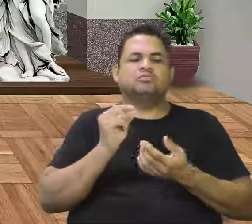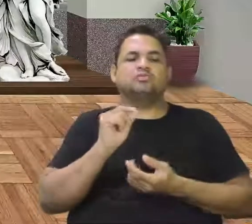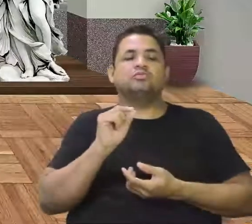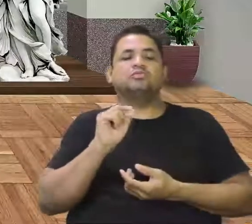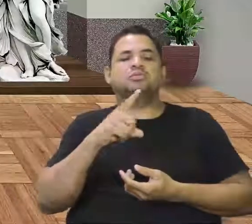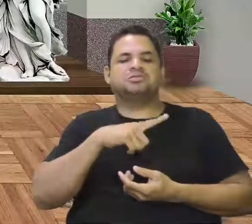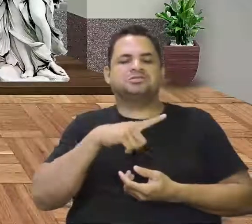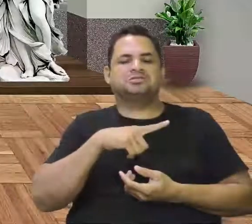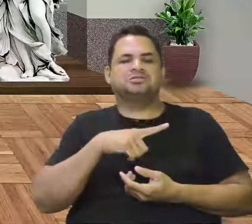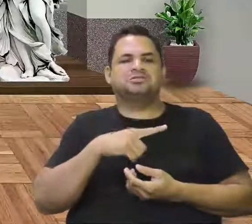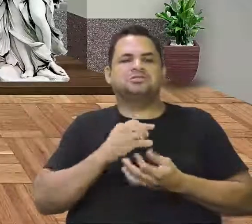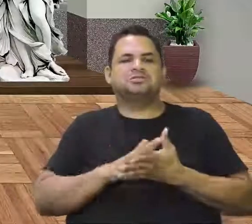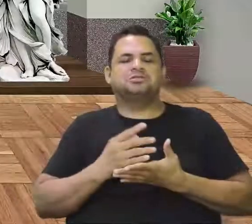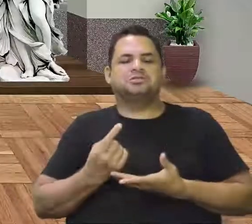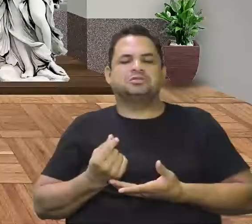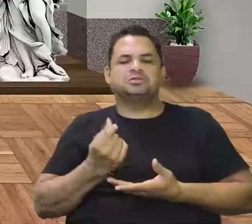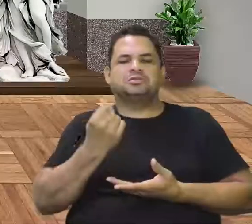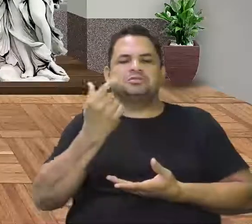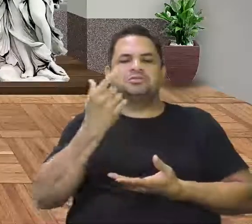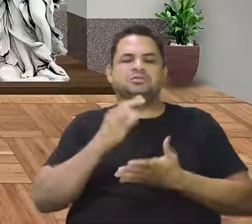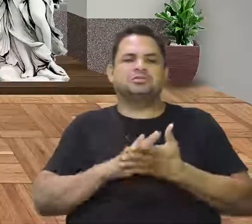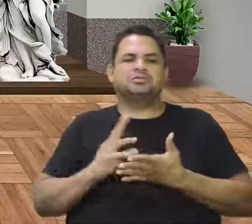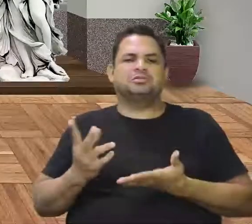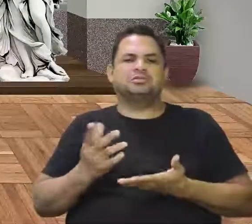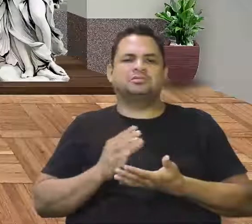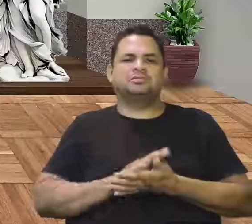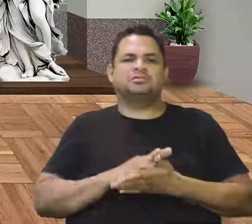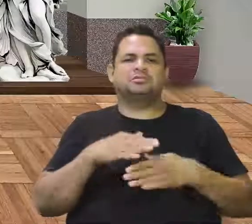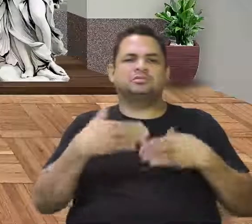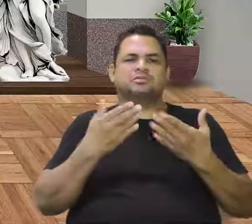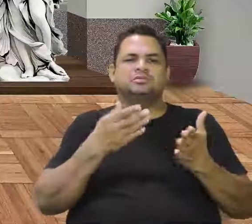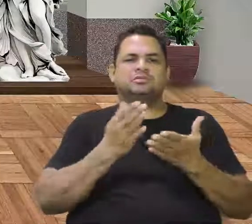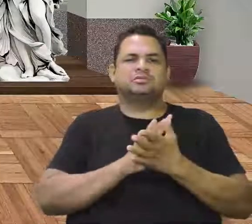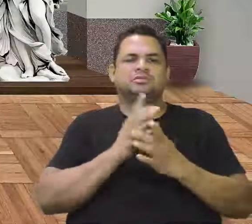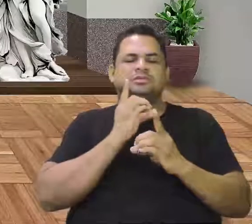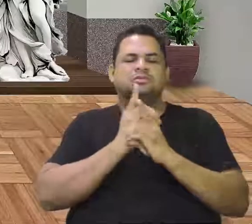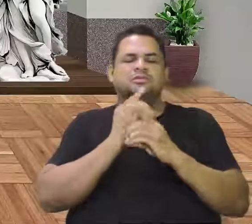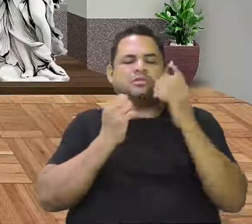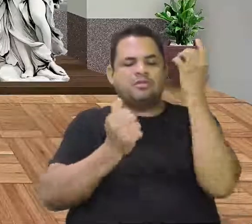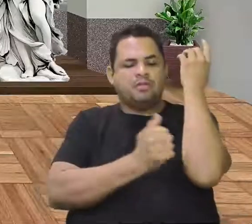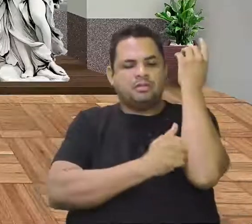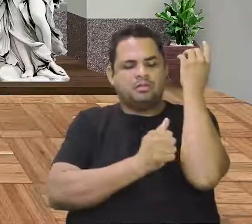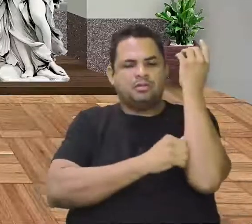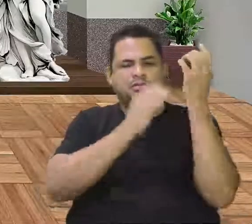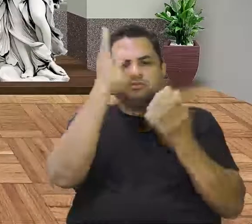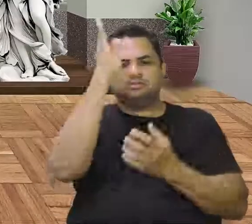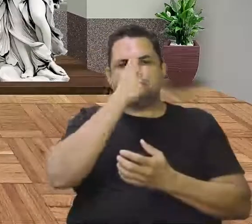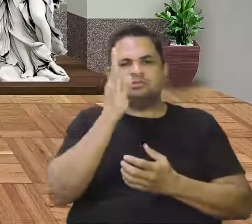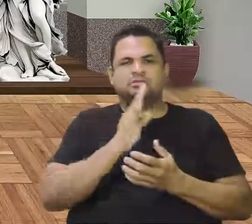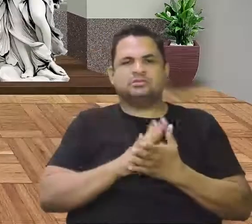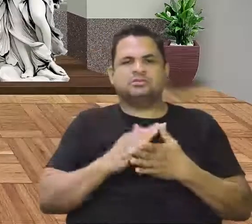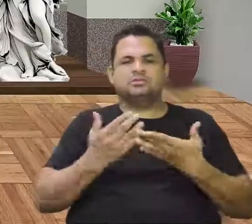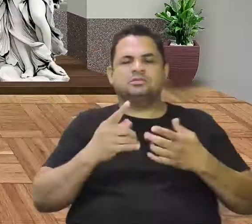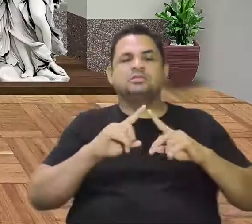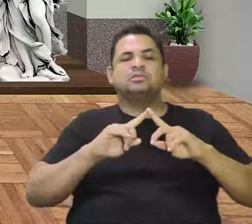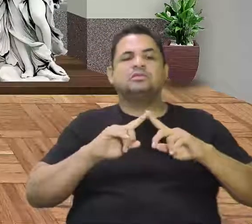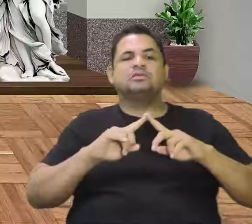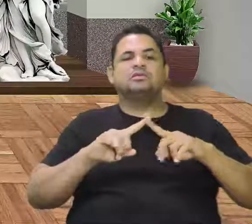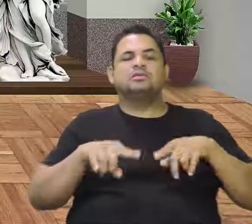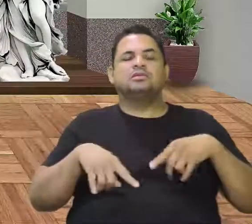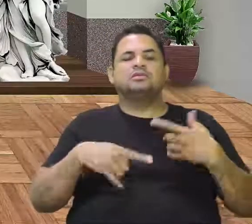que o Brasil poderia fornecer. Inclusive, foi quando eles encontraram o pau-Brasil. Mas só